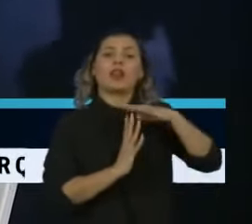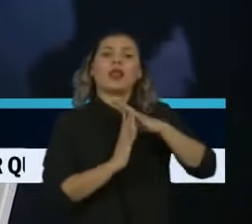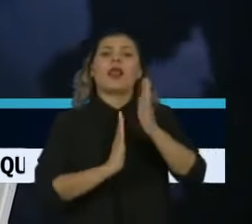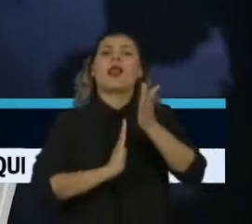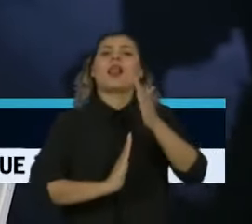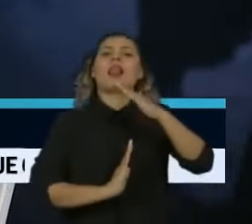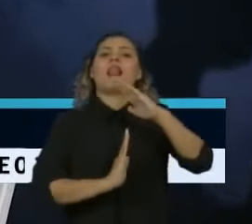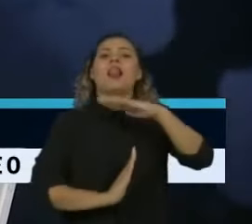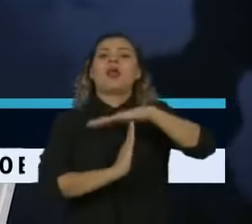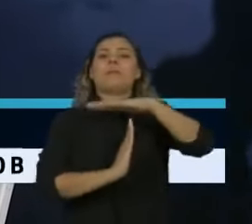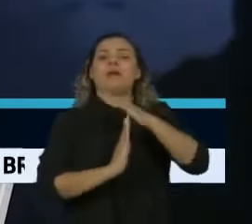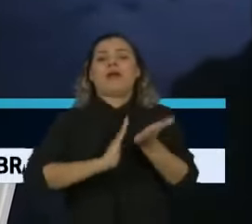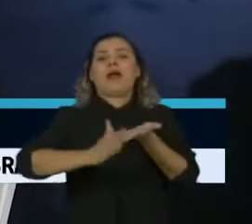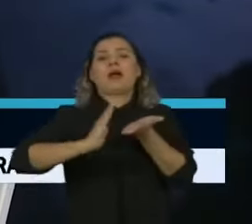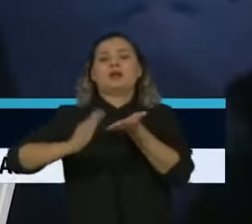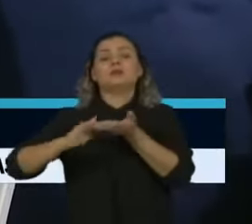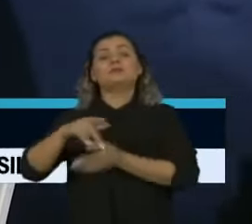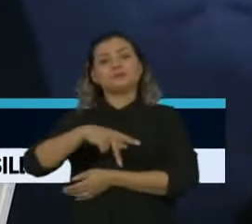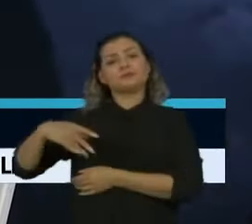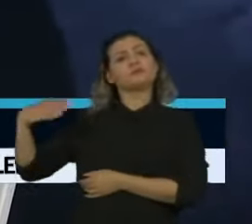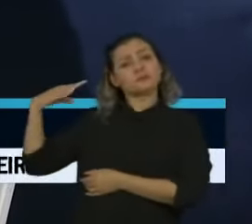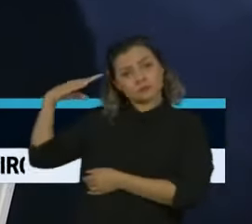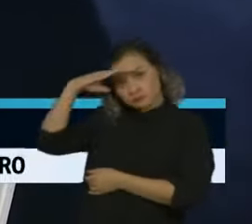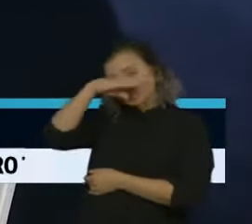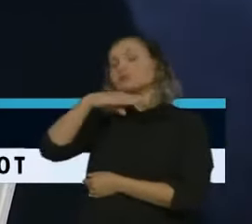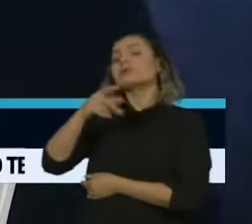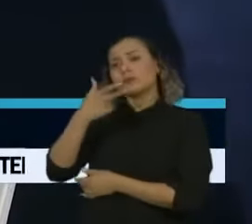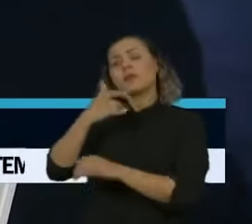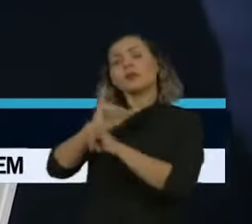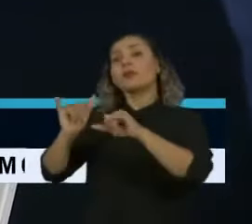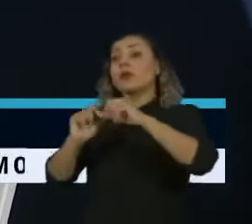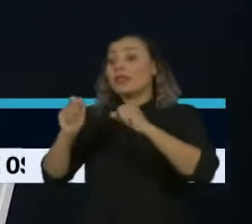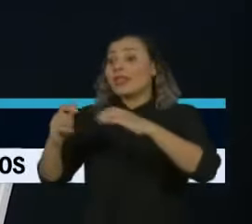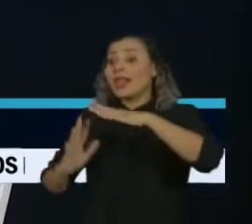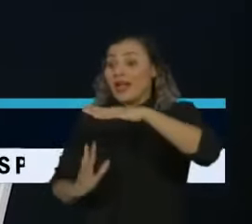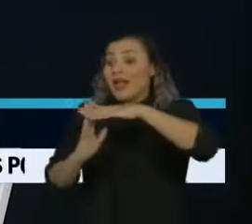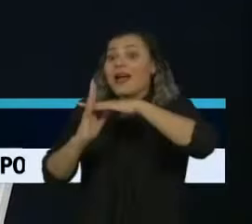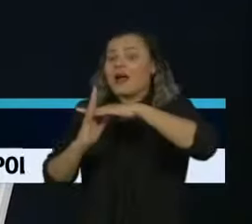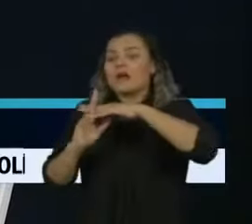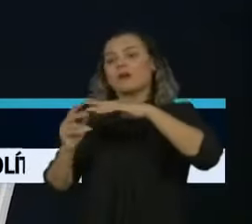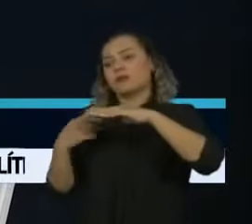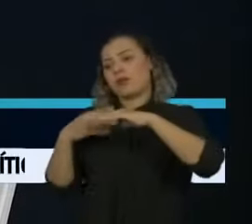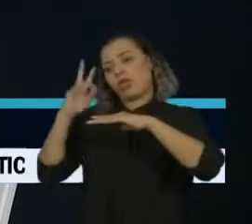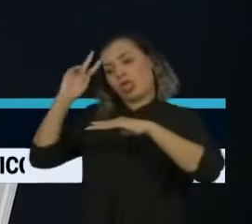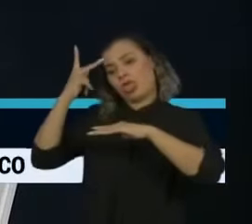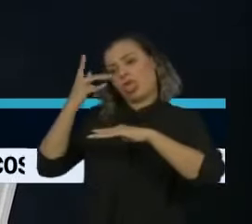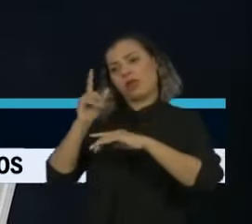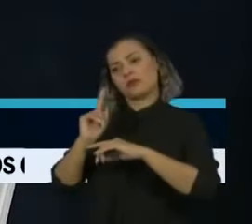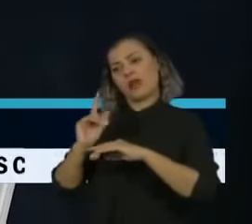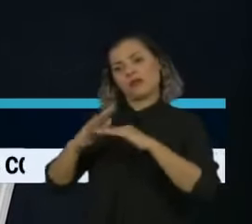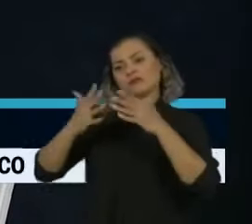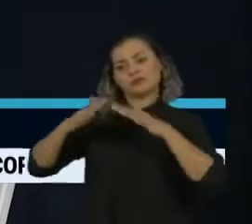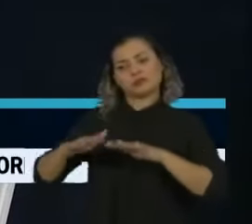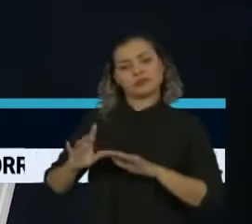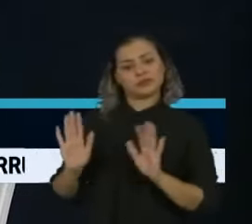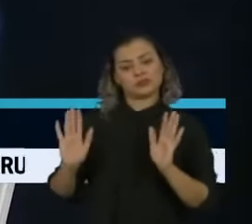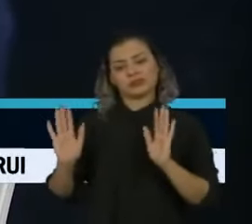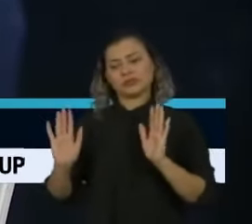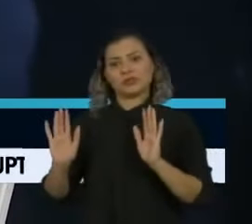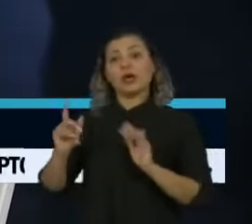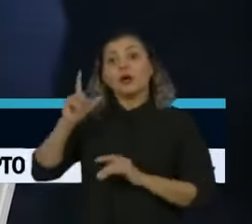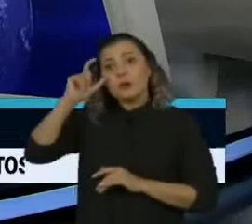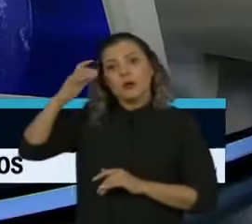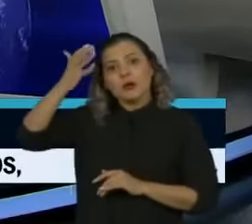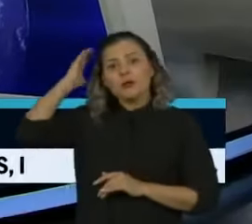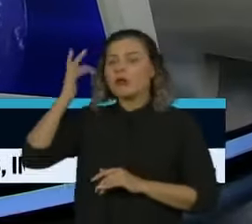o presidente Jair Bolsonaro admitiu a possibilidade de furar o teto de gastos, depois voltou atrás. Mourão e Guedes já disseram que